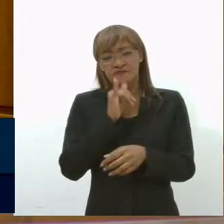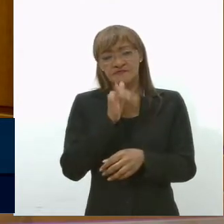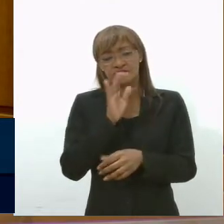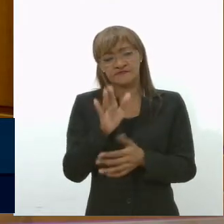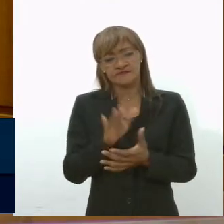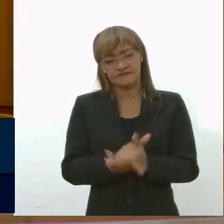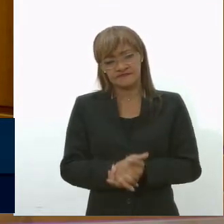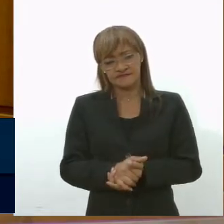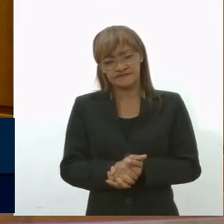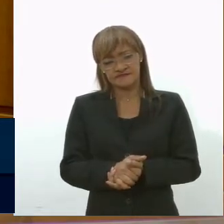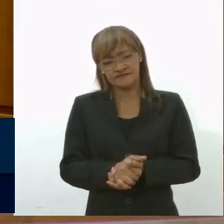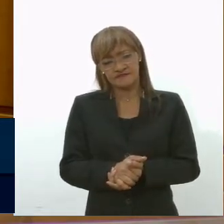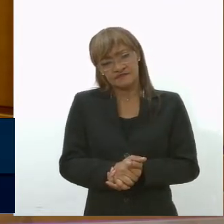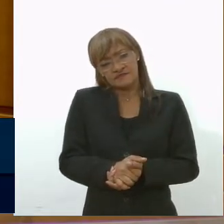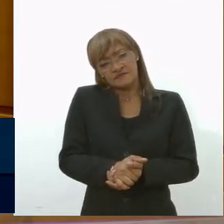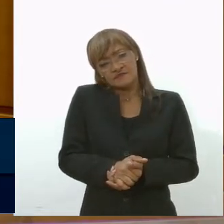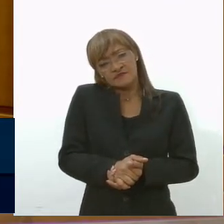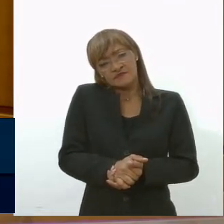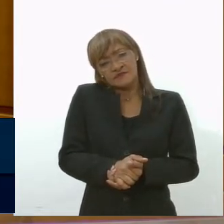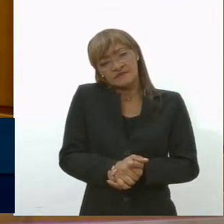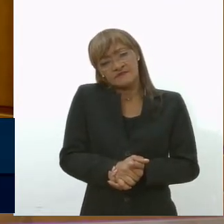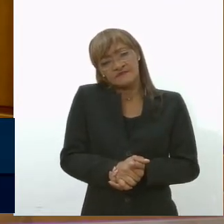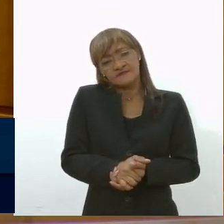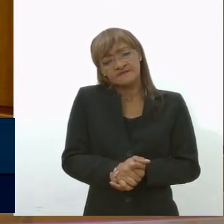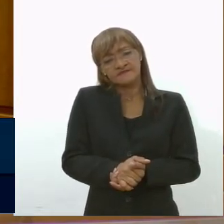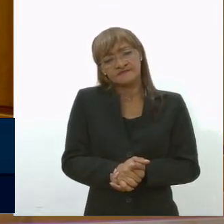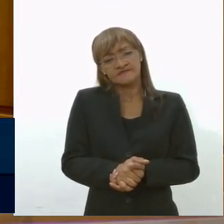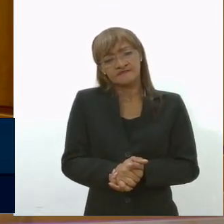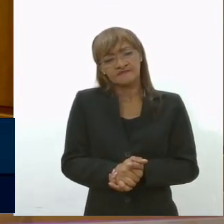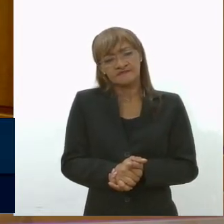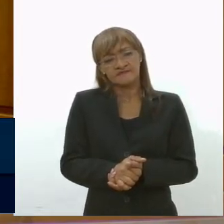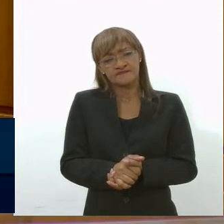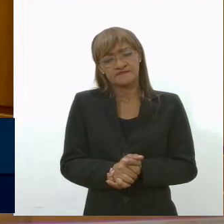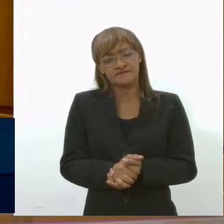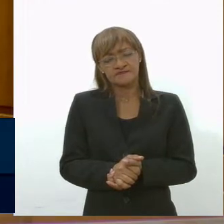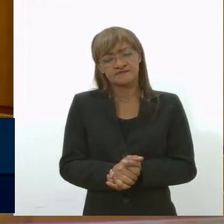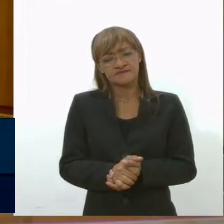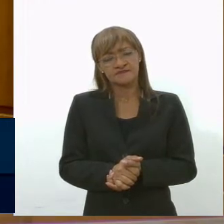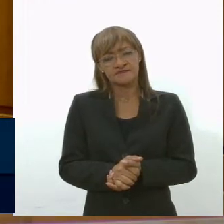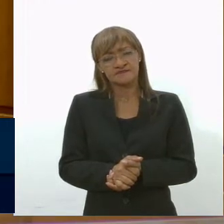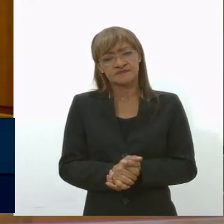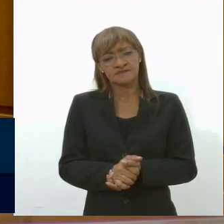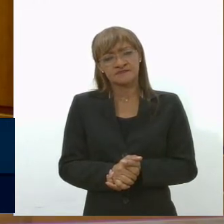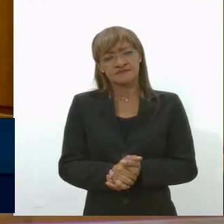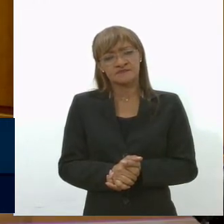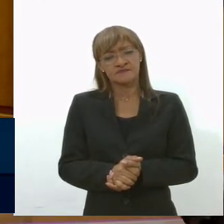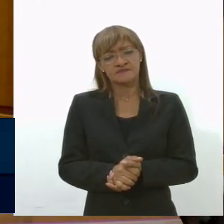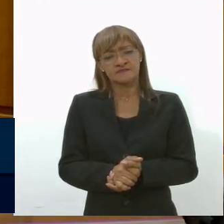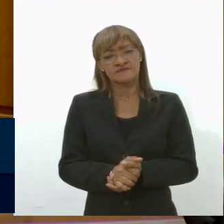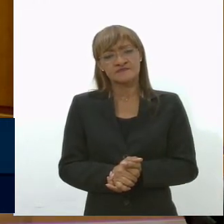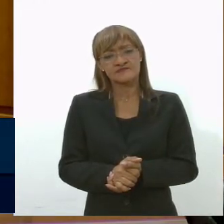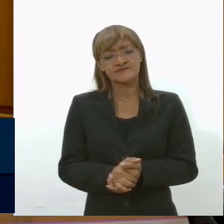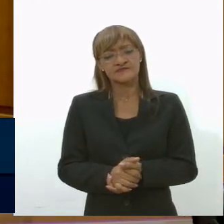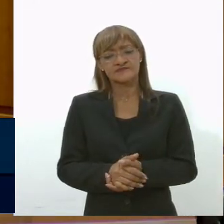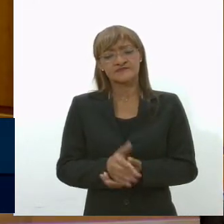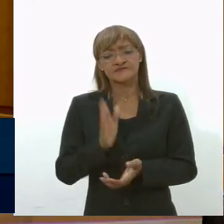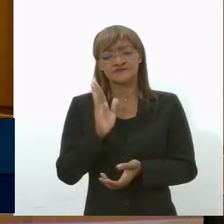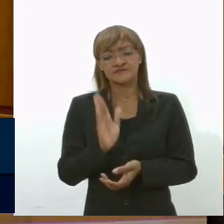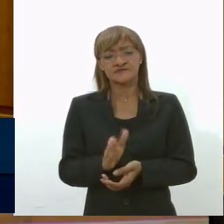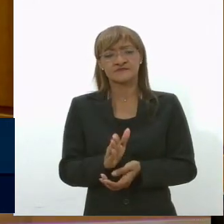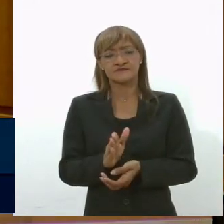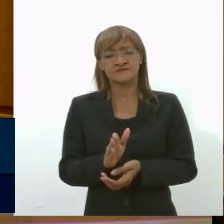são operacionais e que, se não forem resolvidas imediatamente, vão sacrificar ainda mais a vida do pequeno